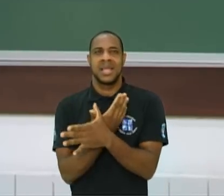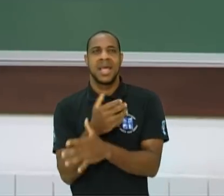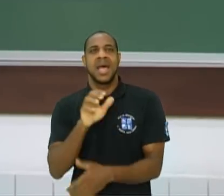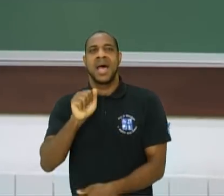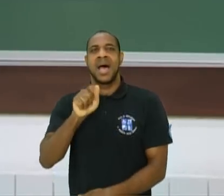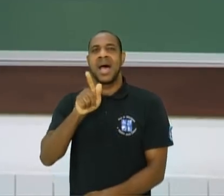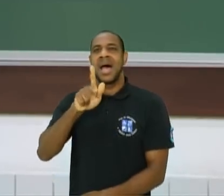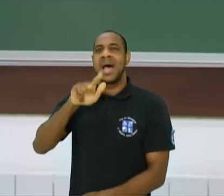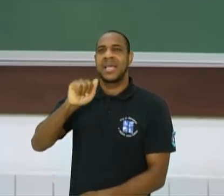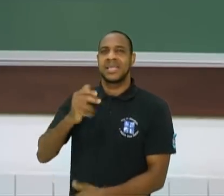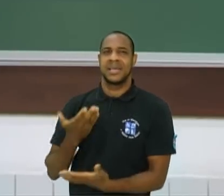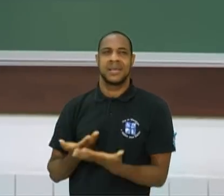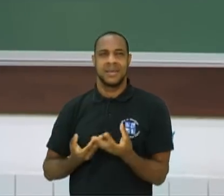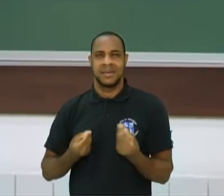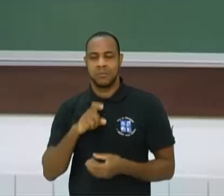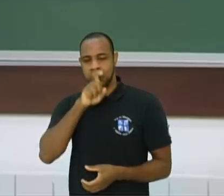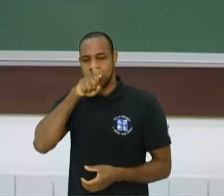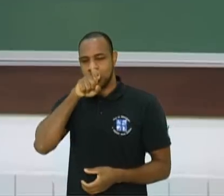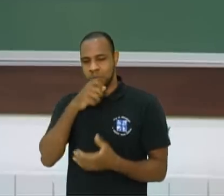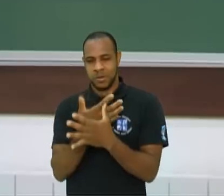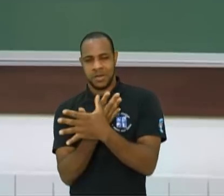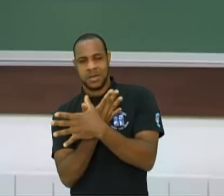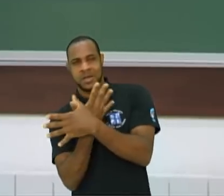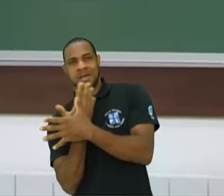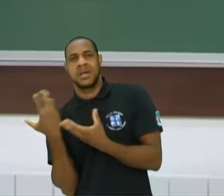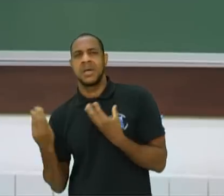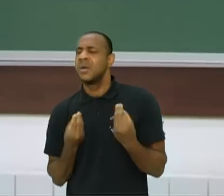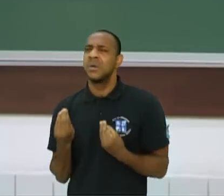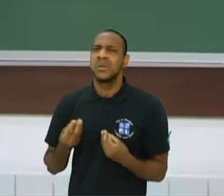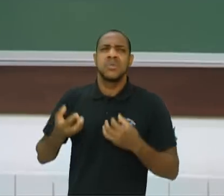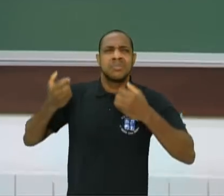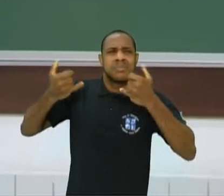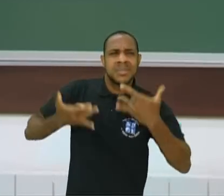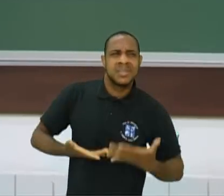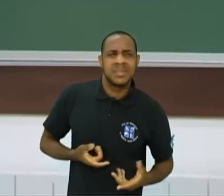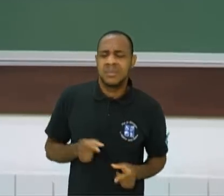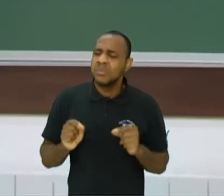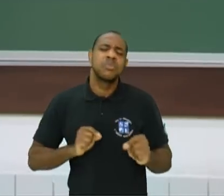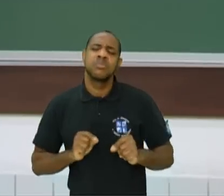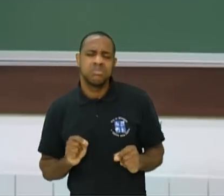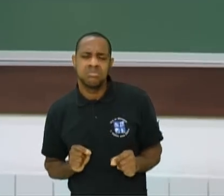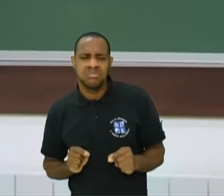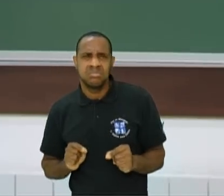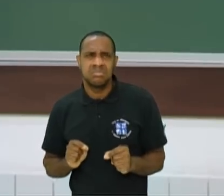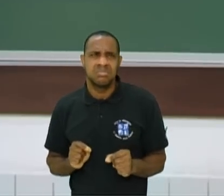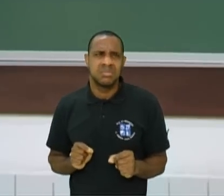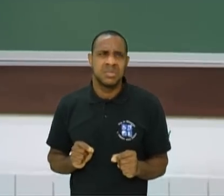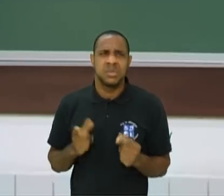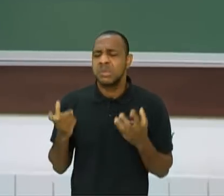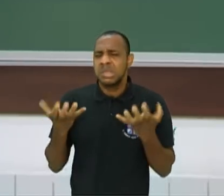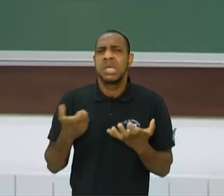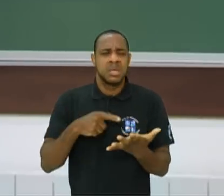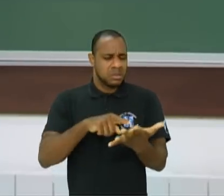Mas o que será, né, que essa lenda está falando com a gente? O que será que ela quer